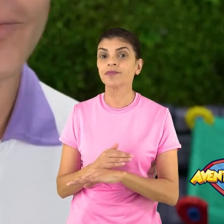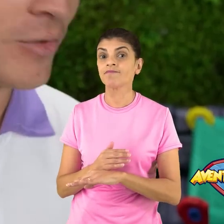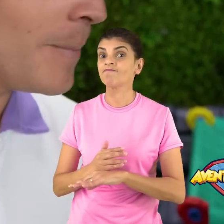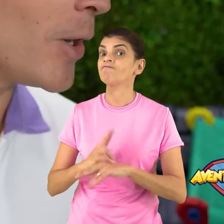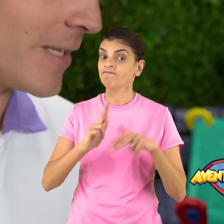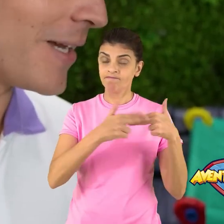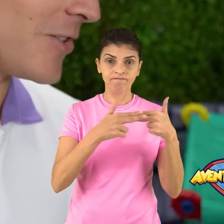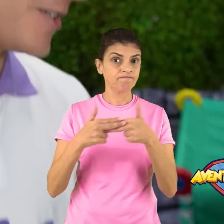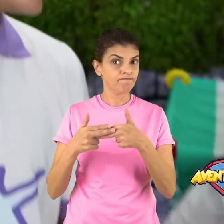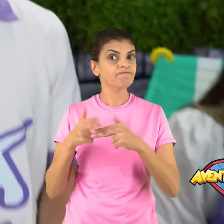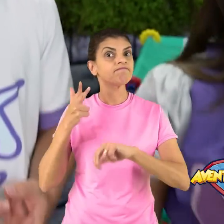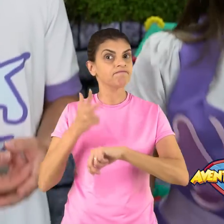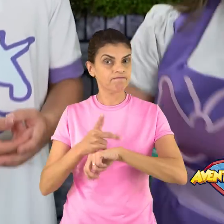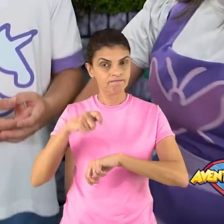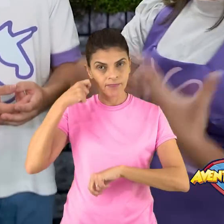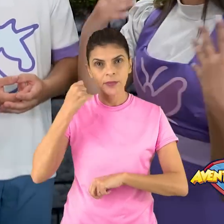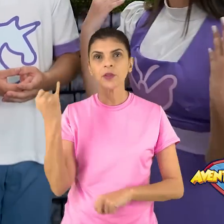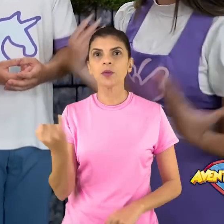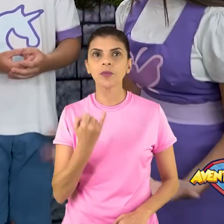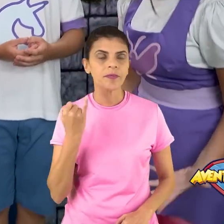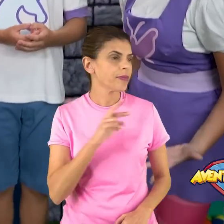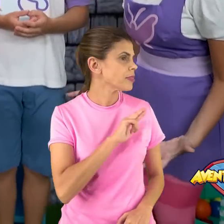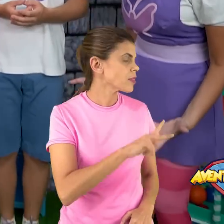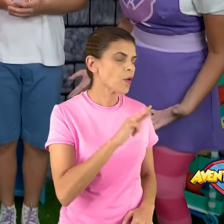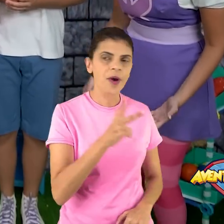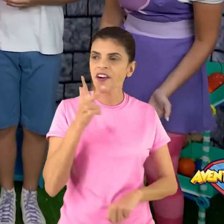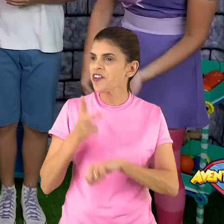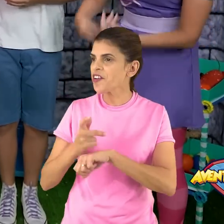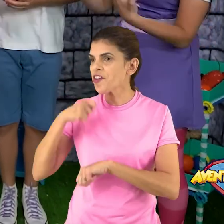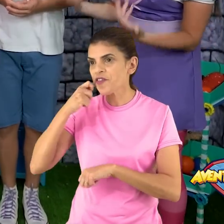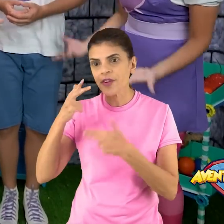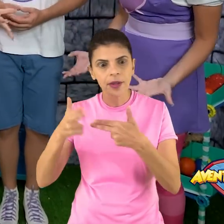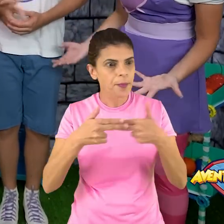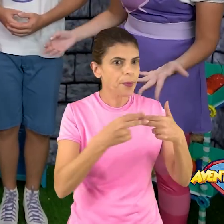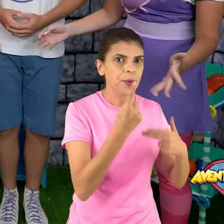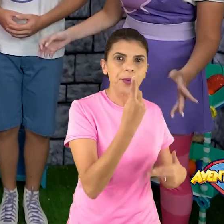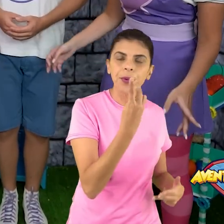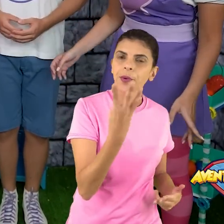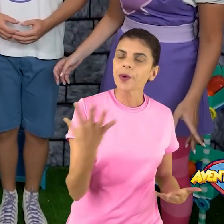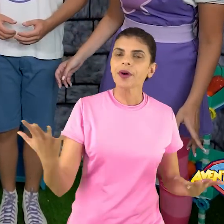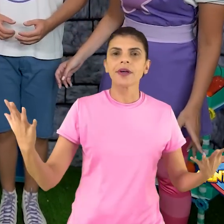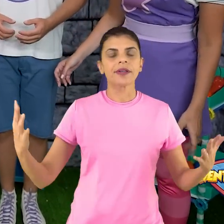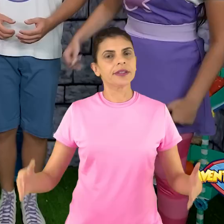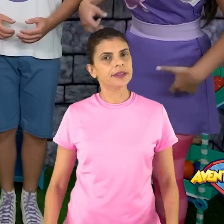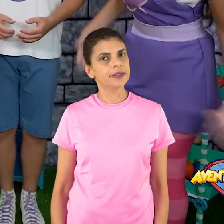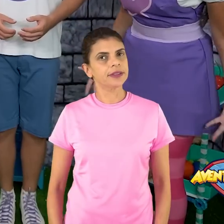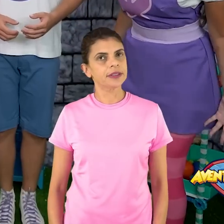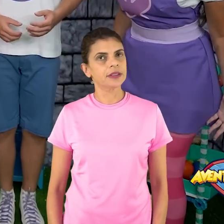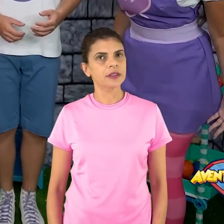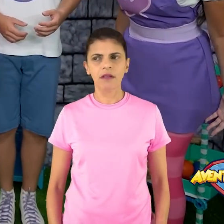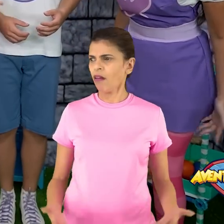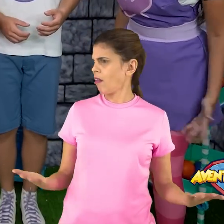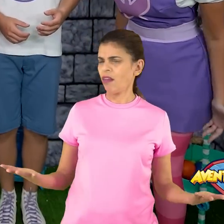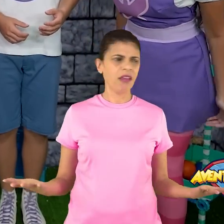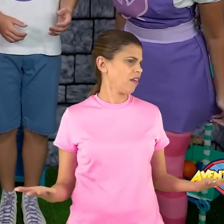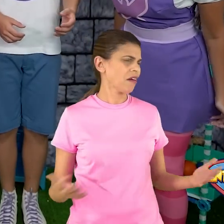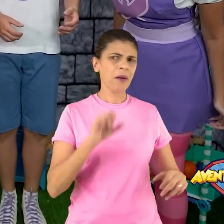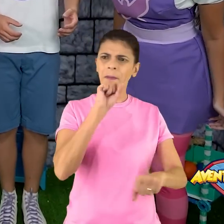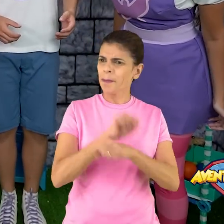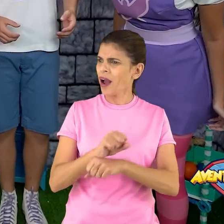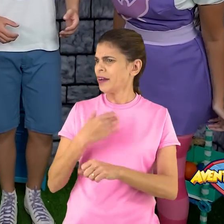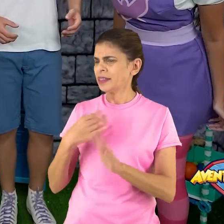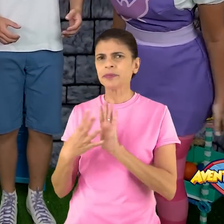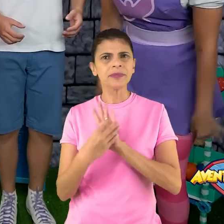hoje foi muito importante. Isso não é um vídeo, é um episódio! Ei! Para de